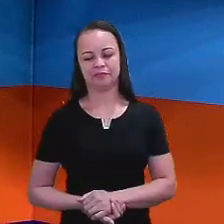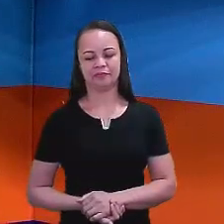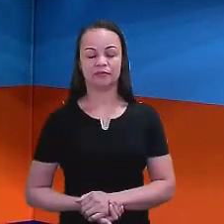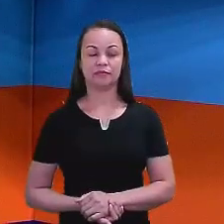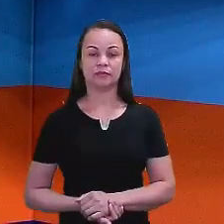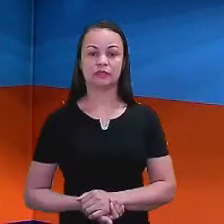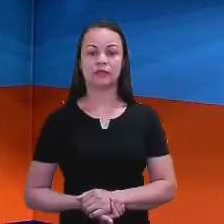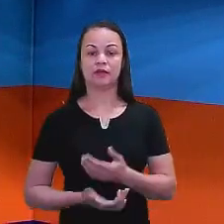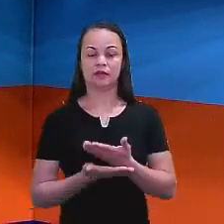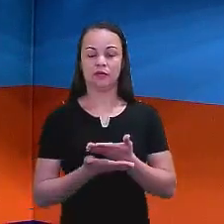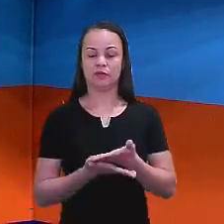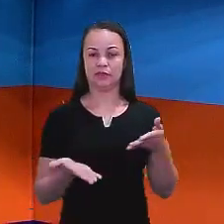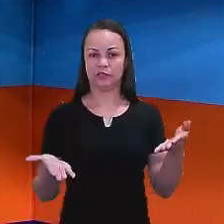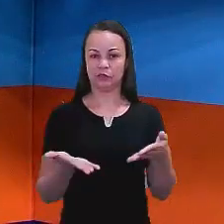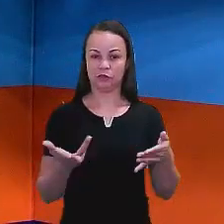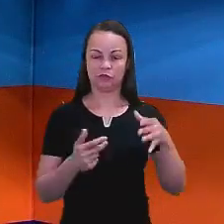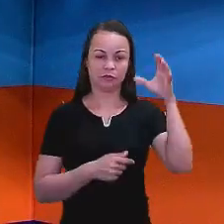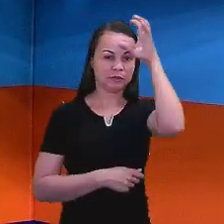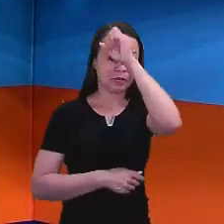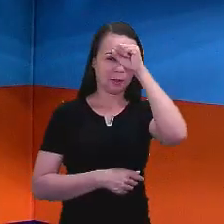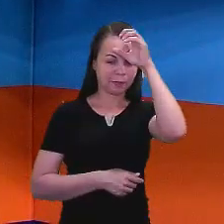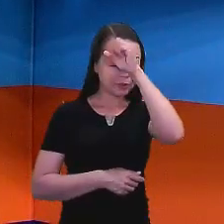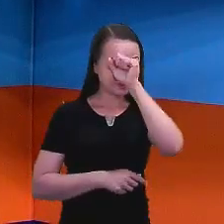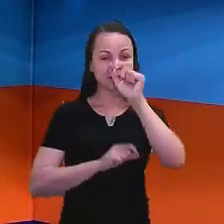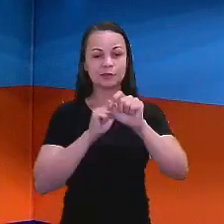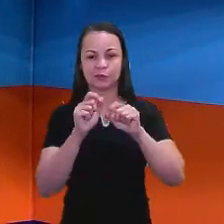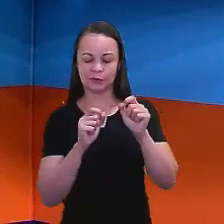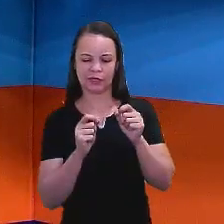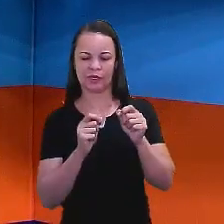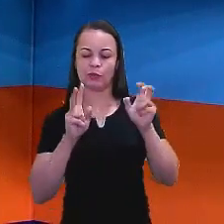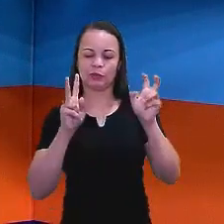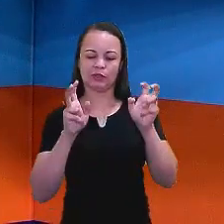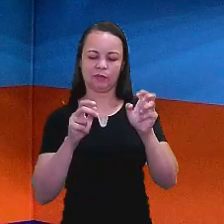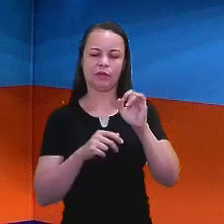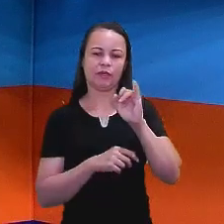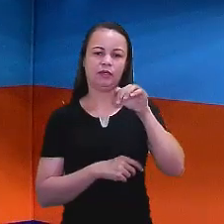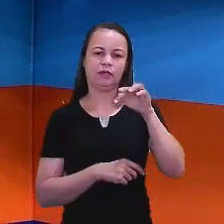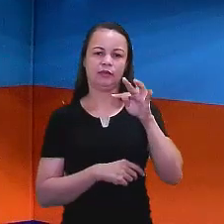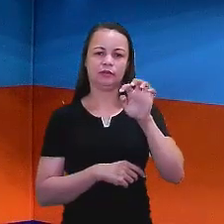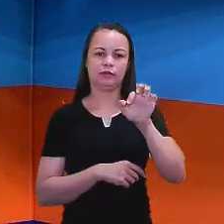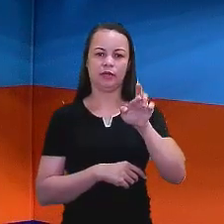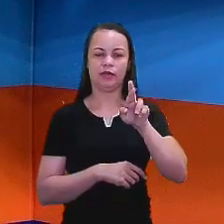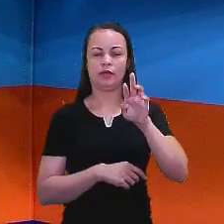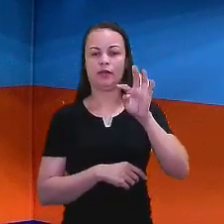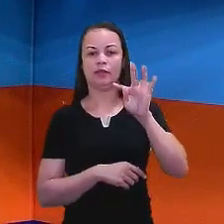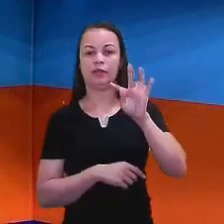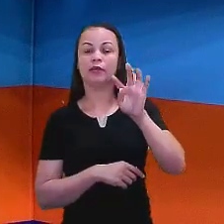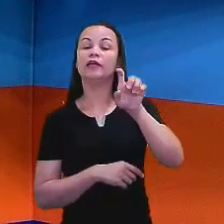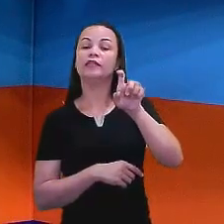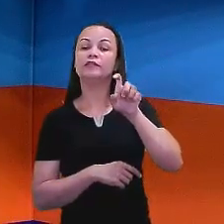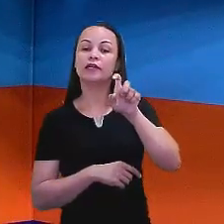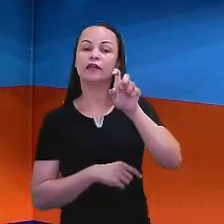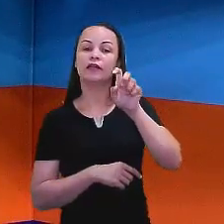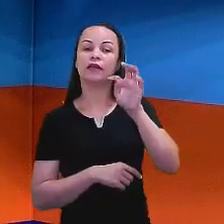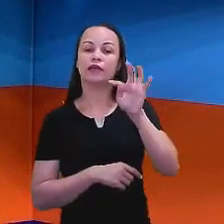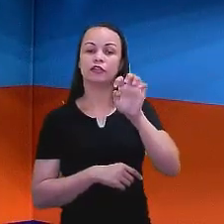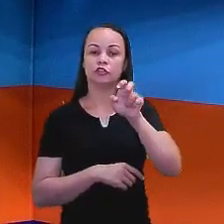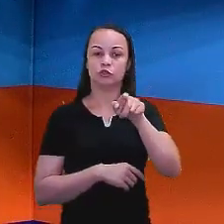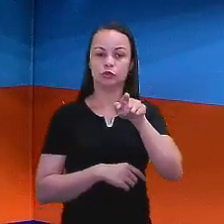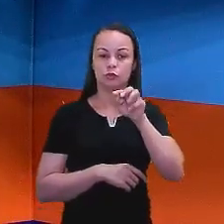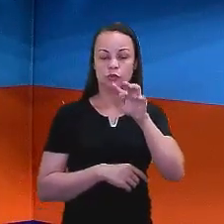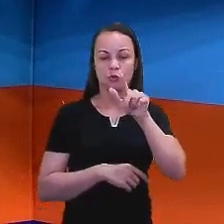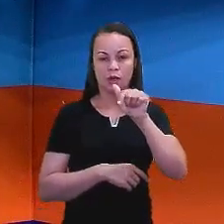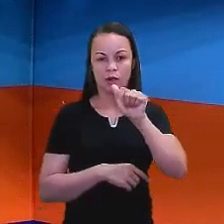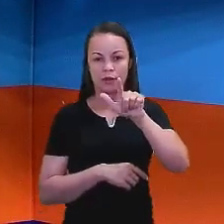Na aula de hoje, vamos aprender um pouco sobre intertextualidade, essa relação entre os